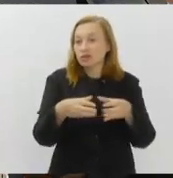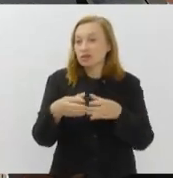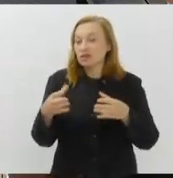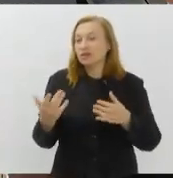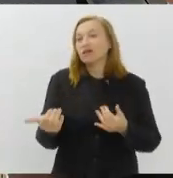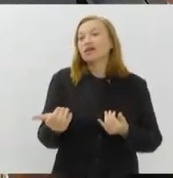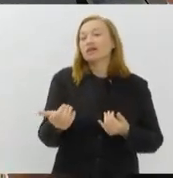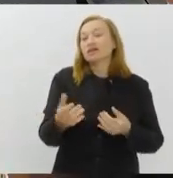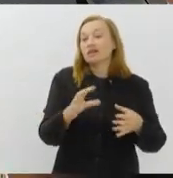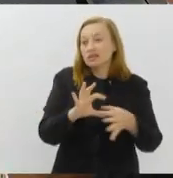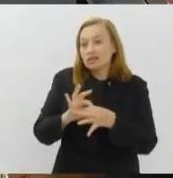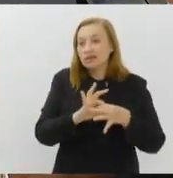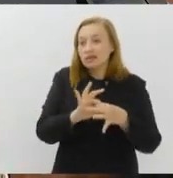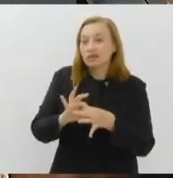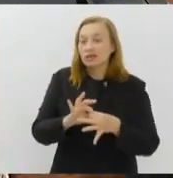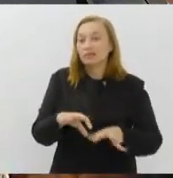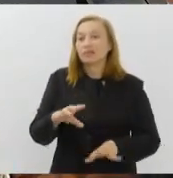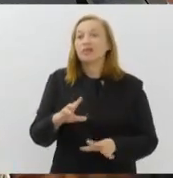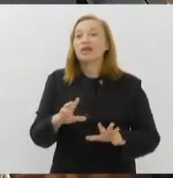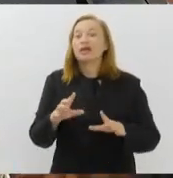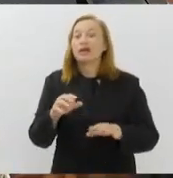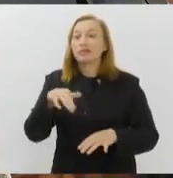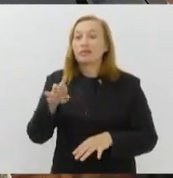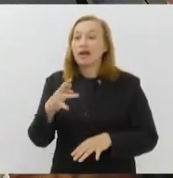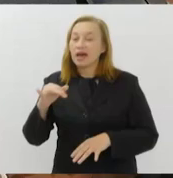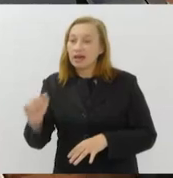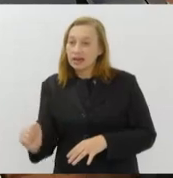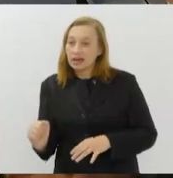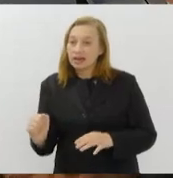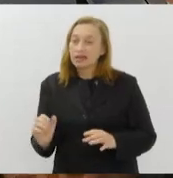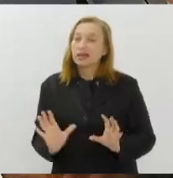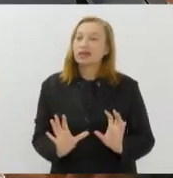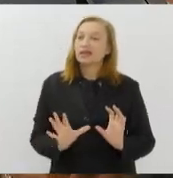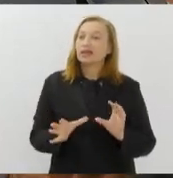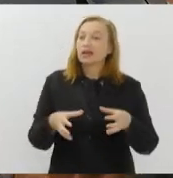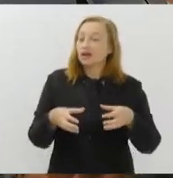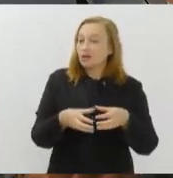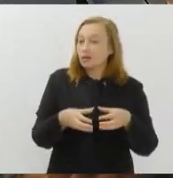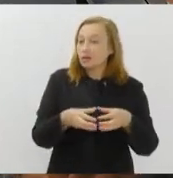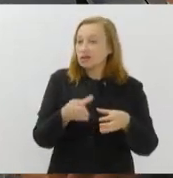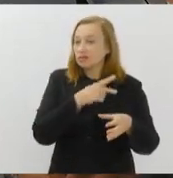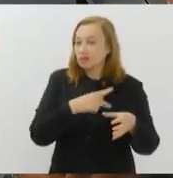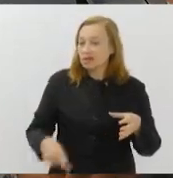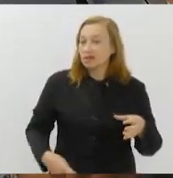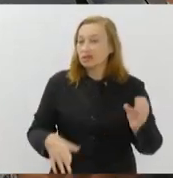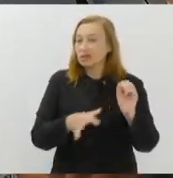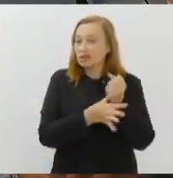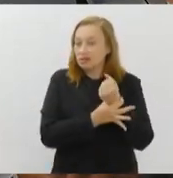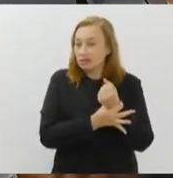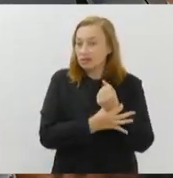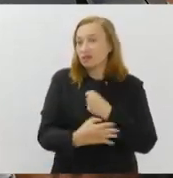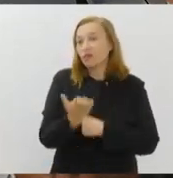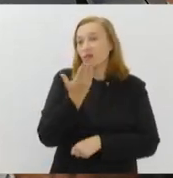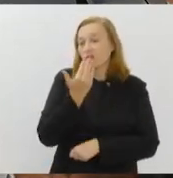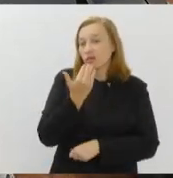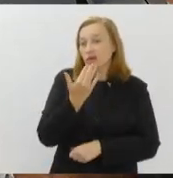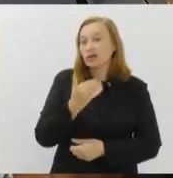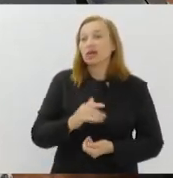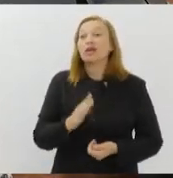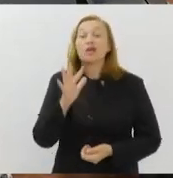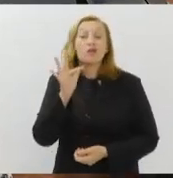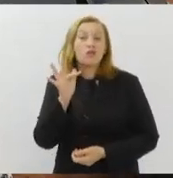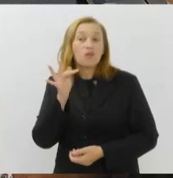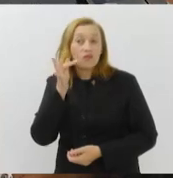Marina, que é a presidenta da Comissão de Segurança Alimentar, faz esse rito de troca. E o Flávio, que está